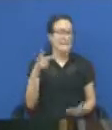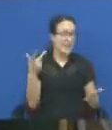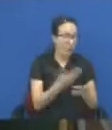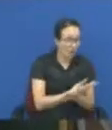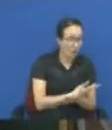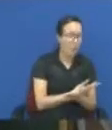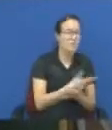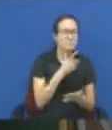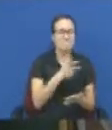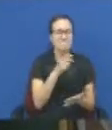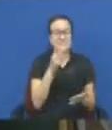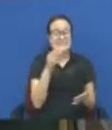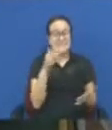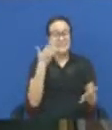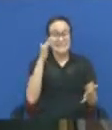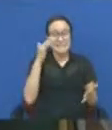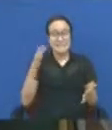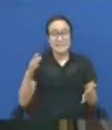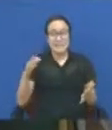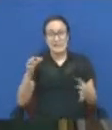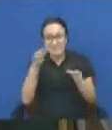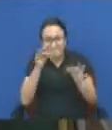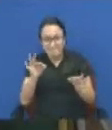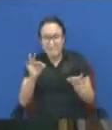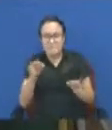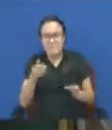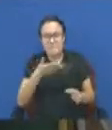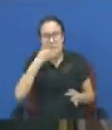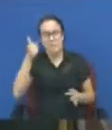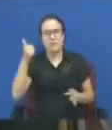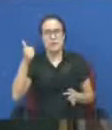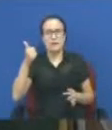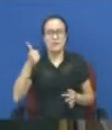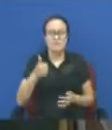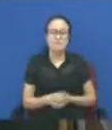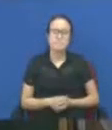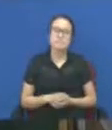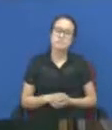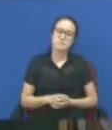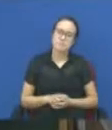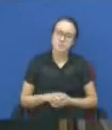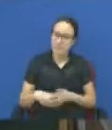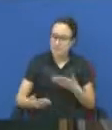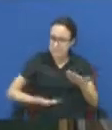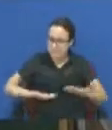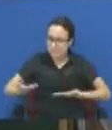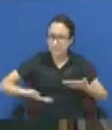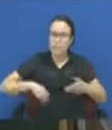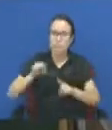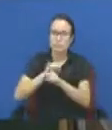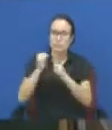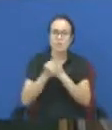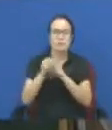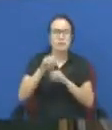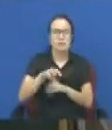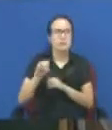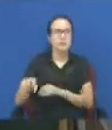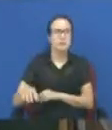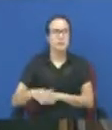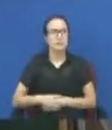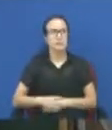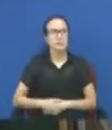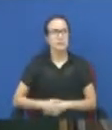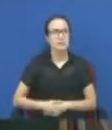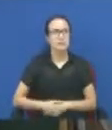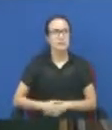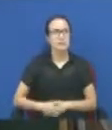comunidade, a partir da prestação de pequenos serviços socioeducativos, é claro. Feito este preâmbulo, eu quero aqui reeditar um debate que